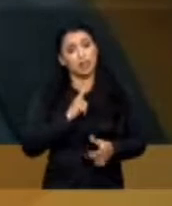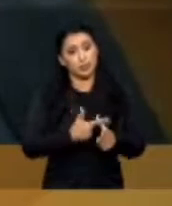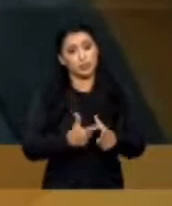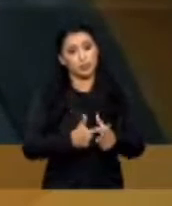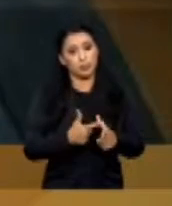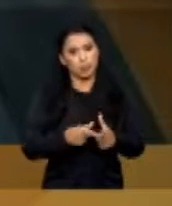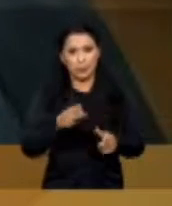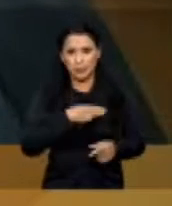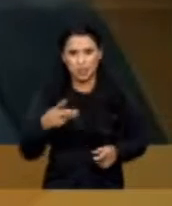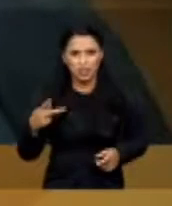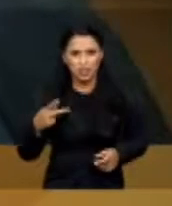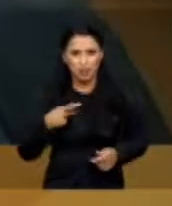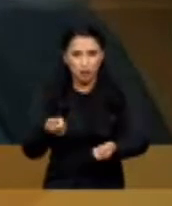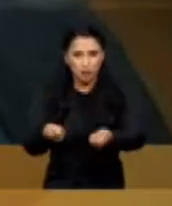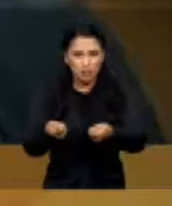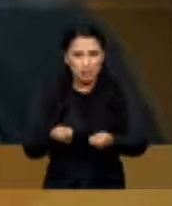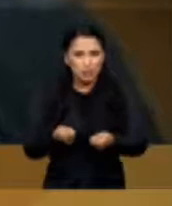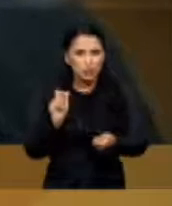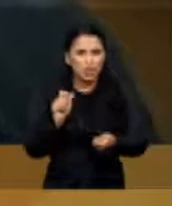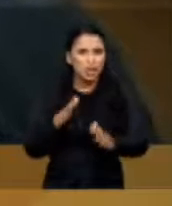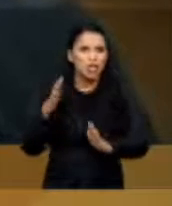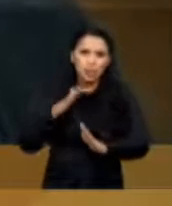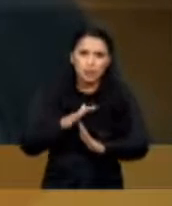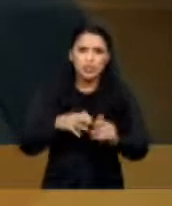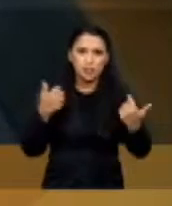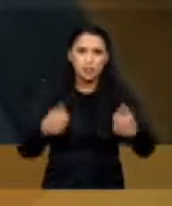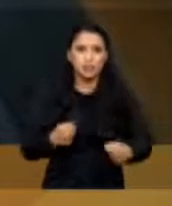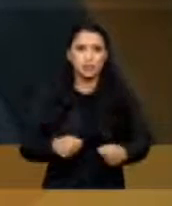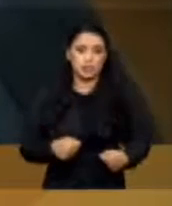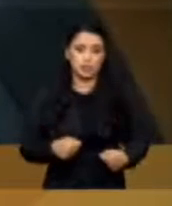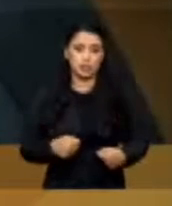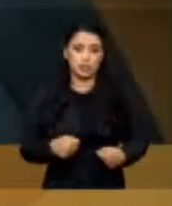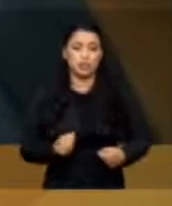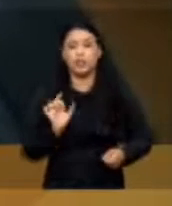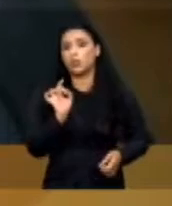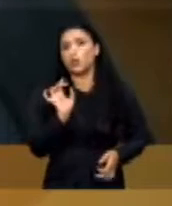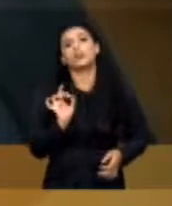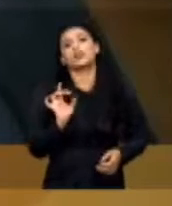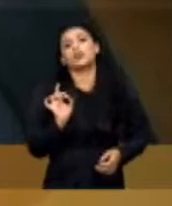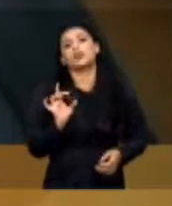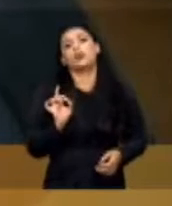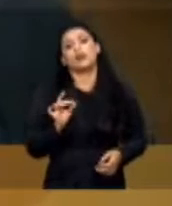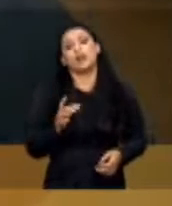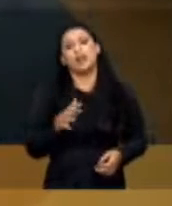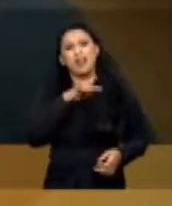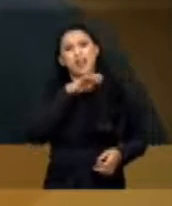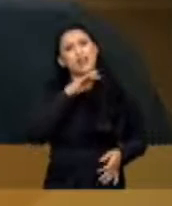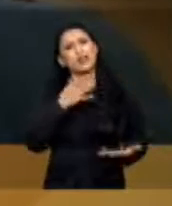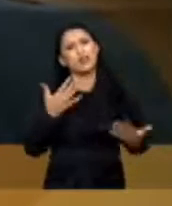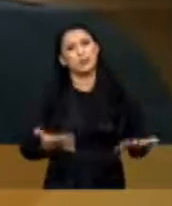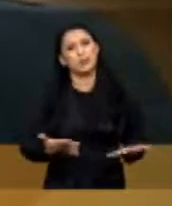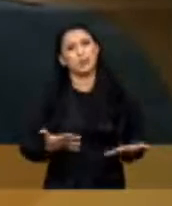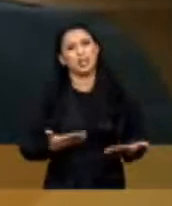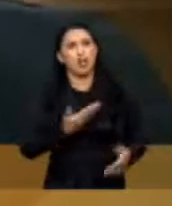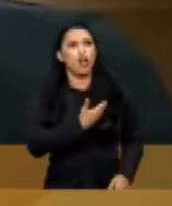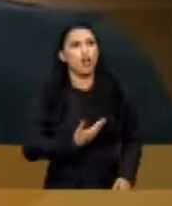e o Ministério Público aqui, ao trazer limites a serem conhecidos e postos, não estamos apenas... É doloroso atingir